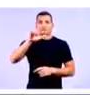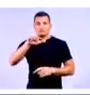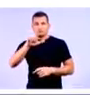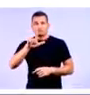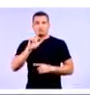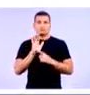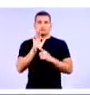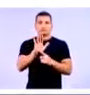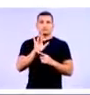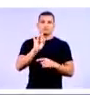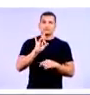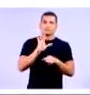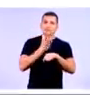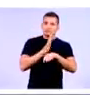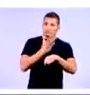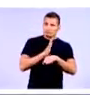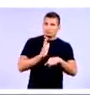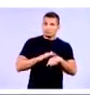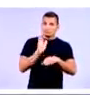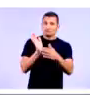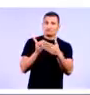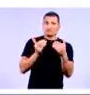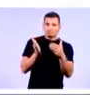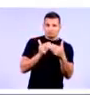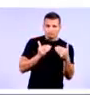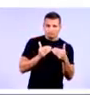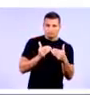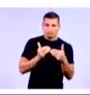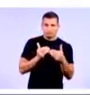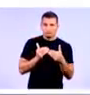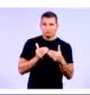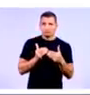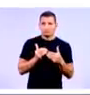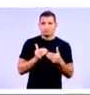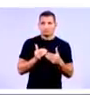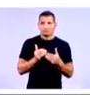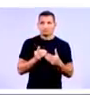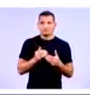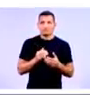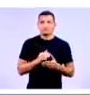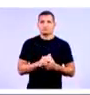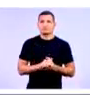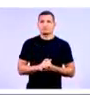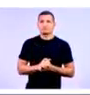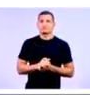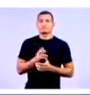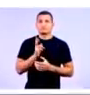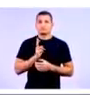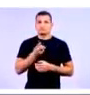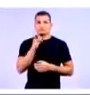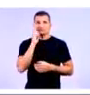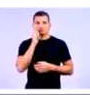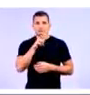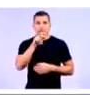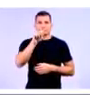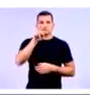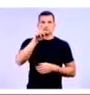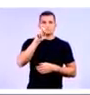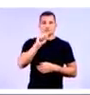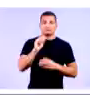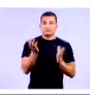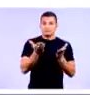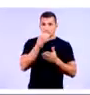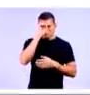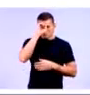é as atividades mais solicitadas, né, que recorrentemente vêm sendo vistas no AVA. Então, iremos aprender agora